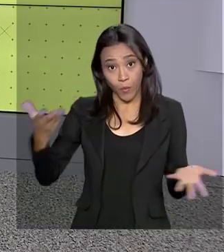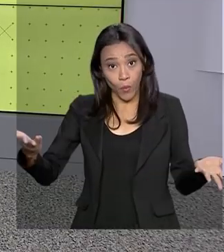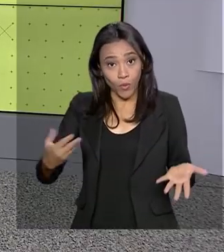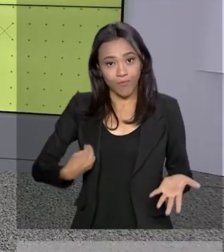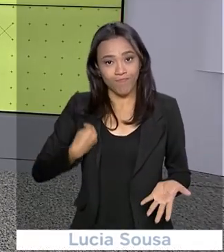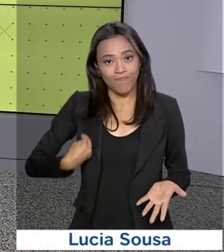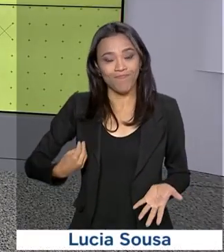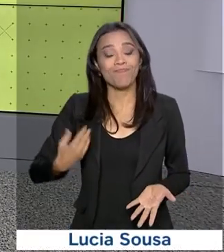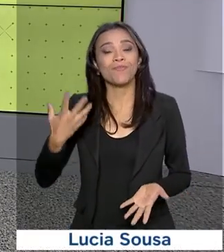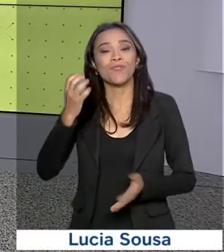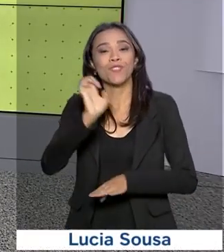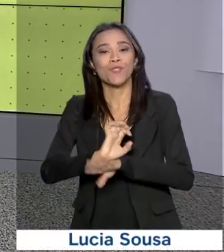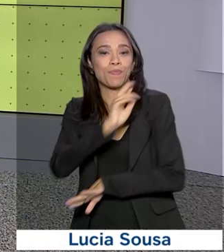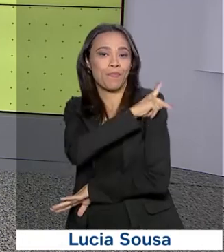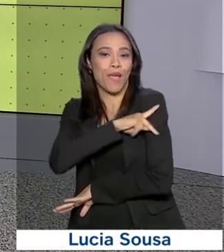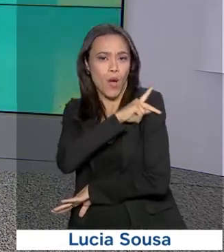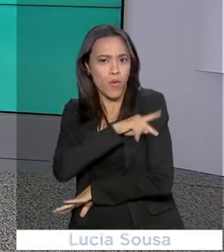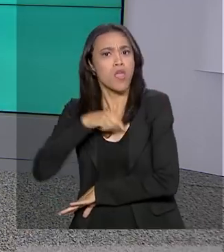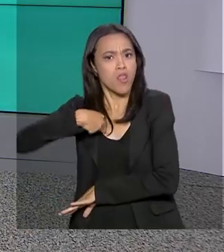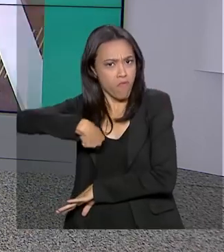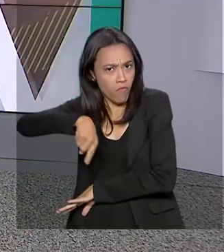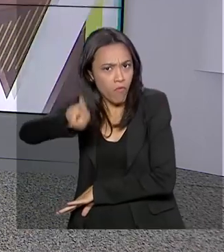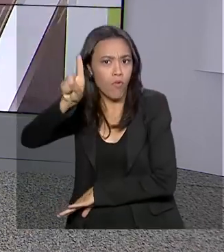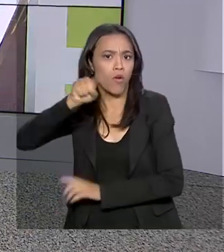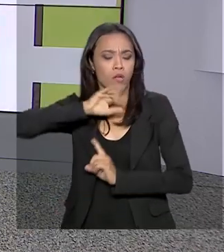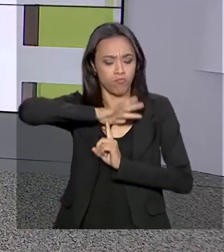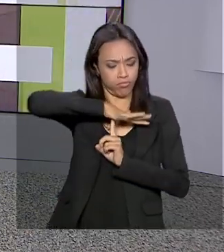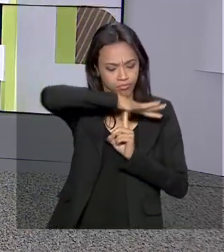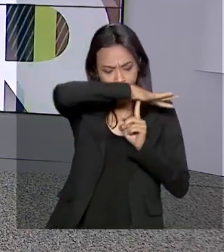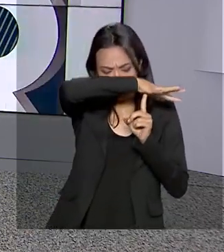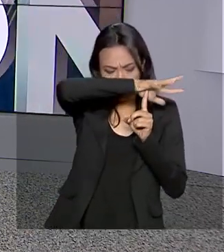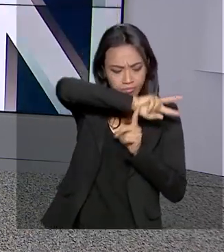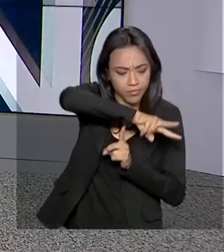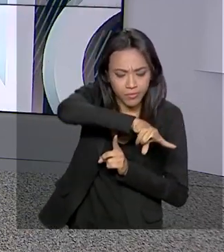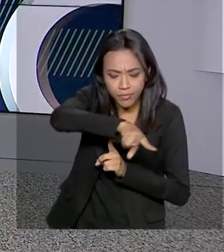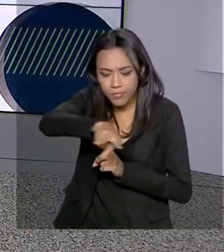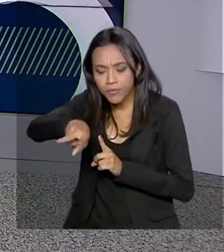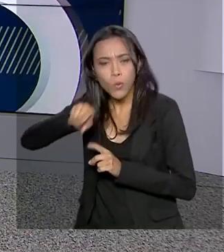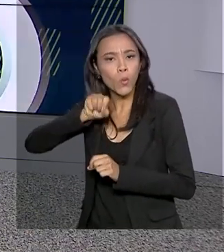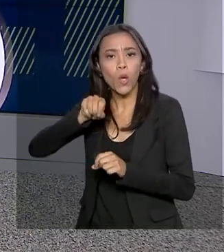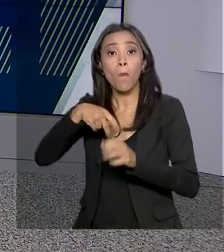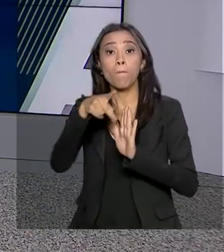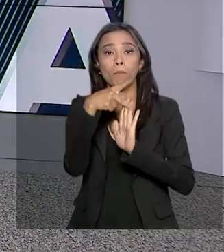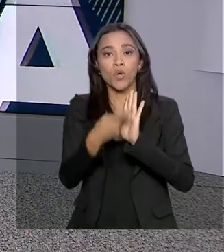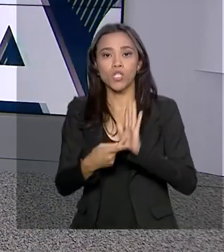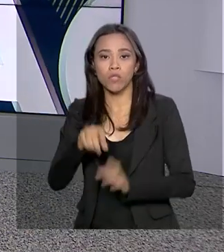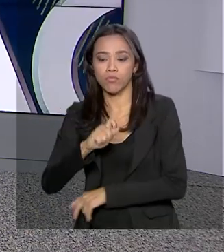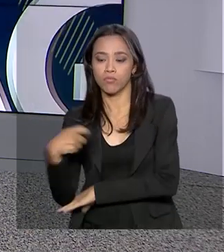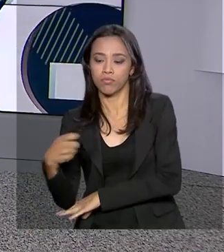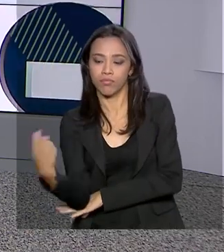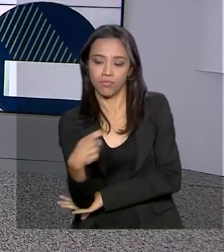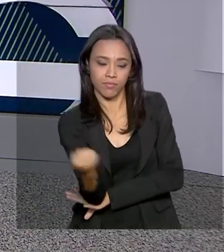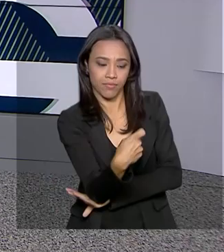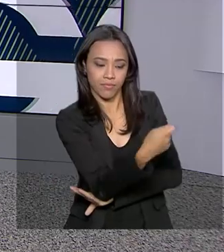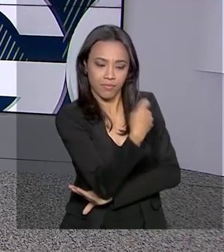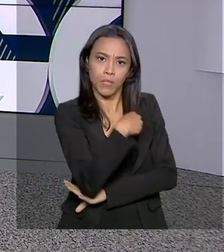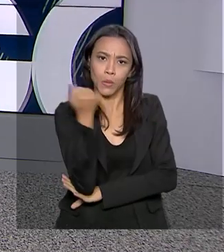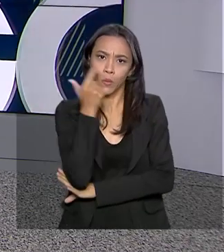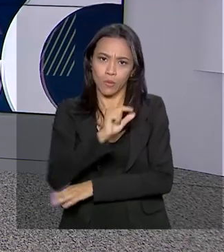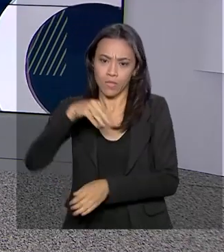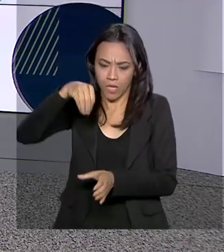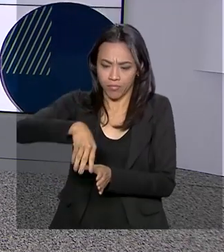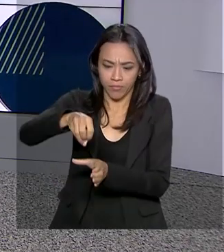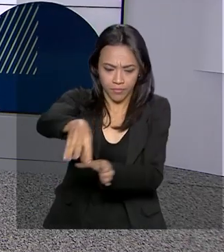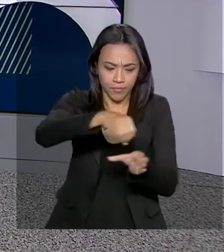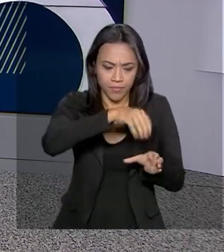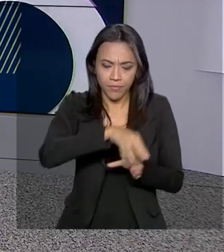Piauí. Ele fez um sobrevoo aos tabuleiros litorâneos, um projeto de irrigação que facilita a produção agrícola em pleno semiárido